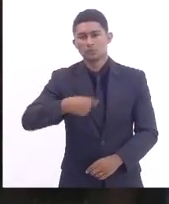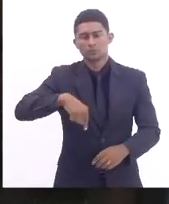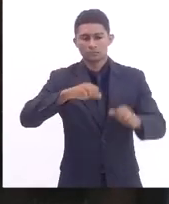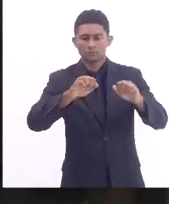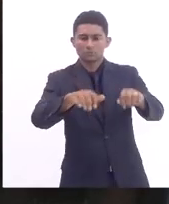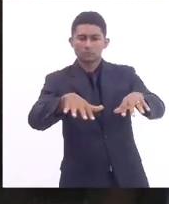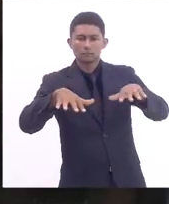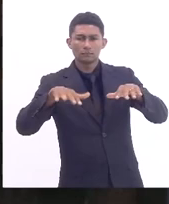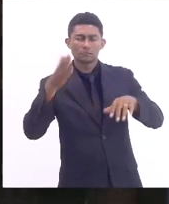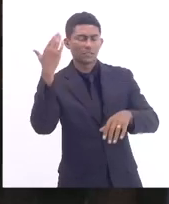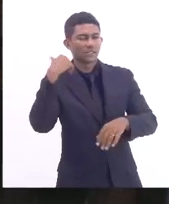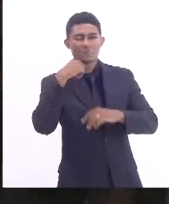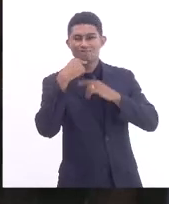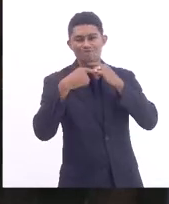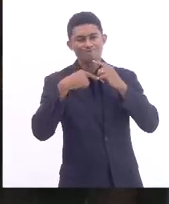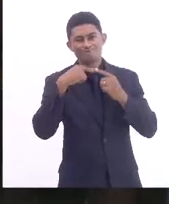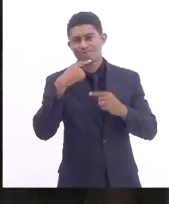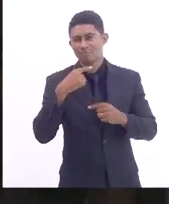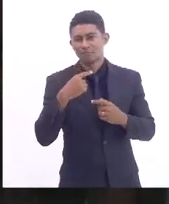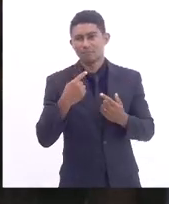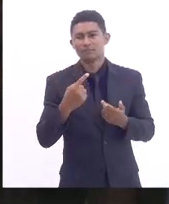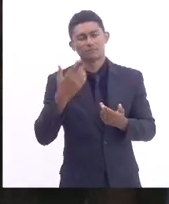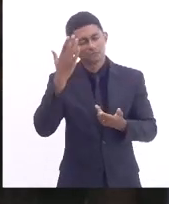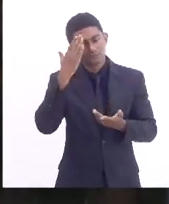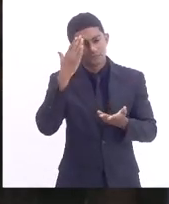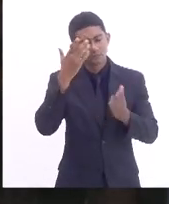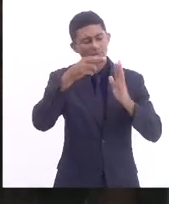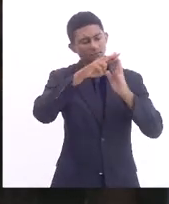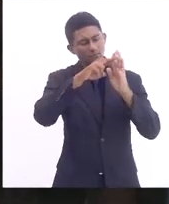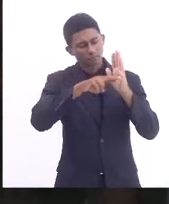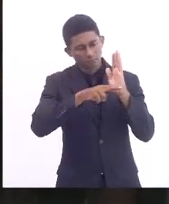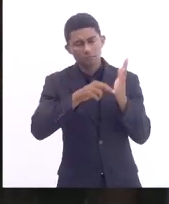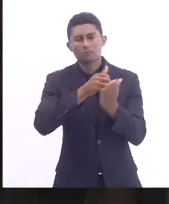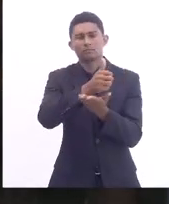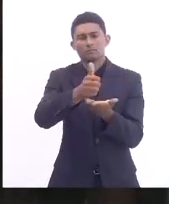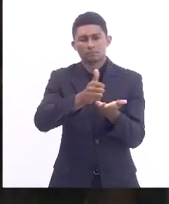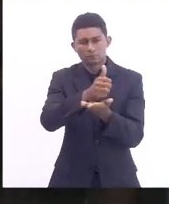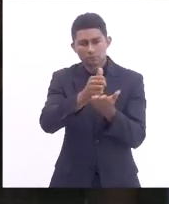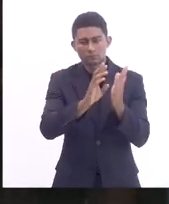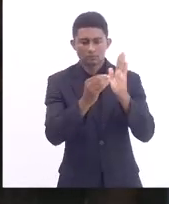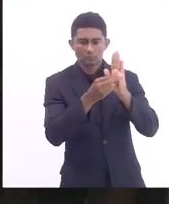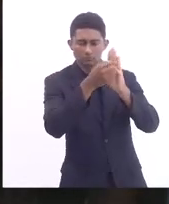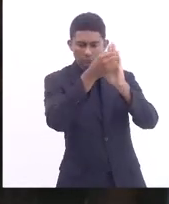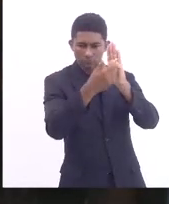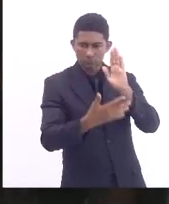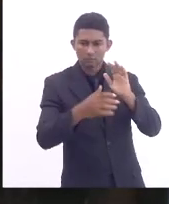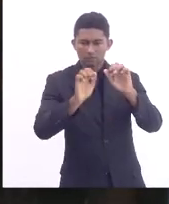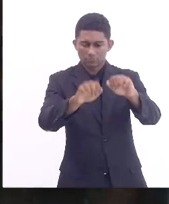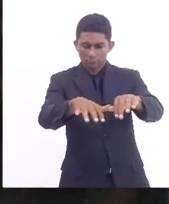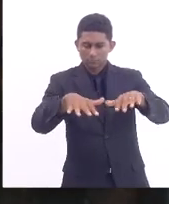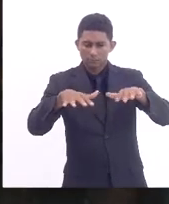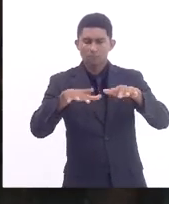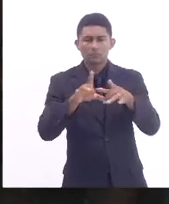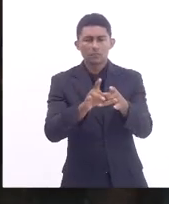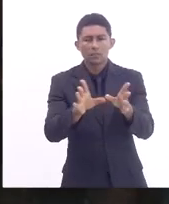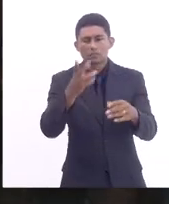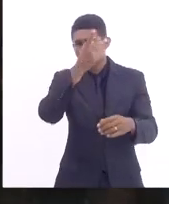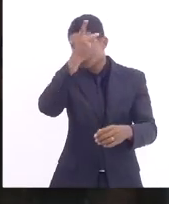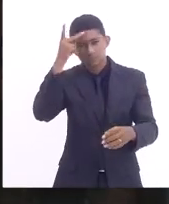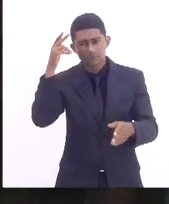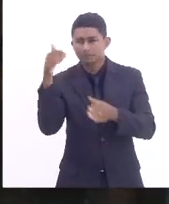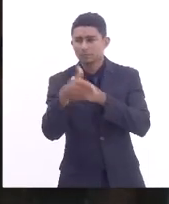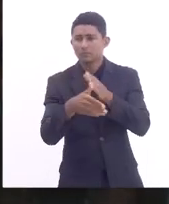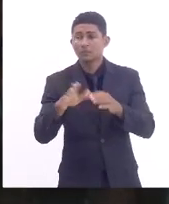na área de senti uma coisa que a básica que tá no Regimento é obrigação de que a planária seja pública Já que as pessoas possam assistir